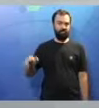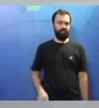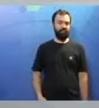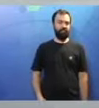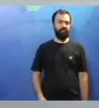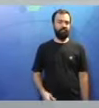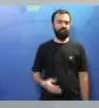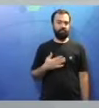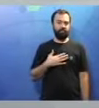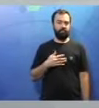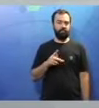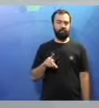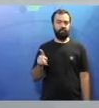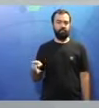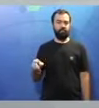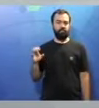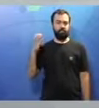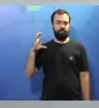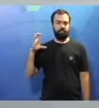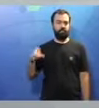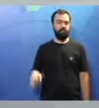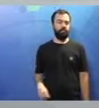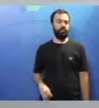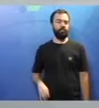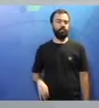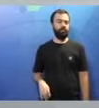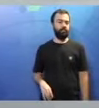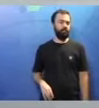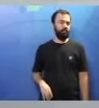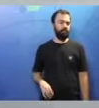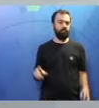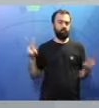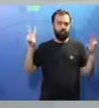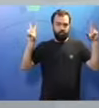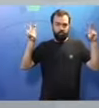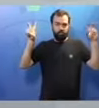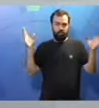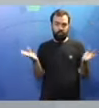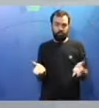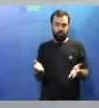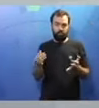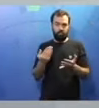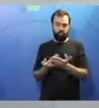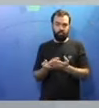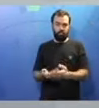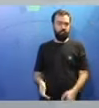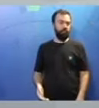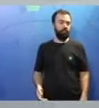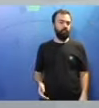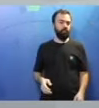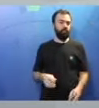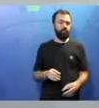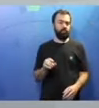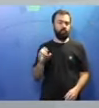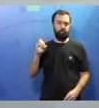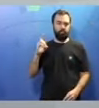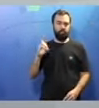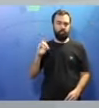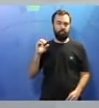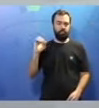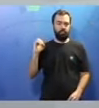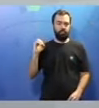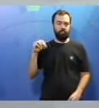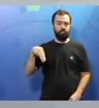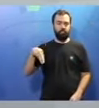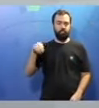Olá, meu nome é Leandro, sou professor de ciências e o título da aula que eu vou apresentar são os domínios e reinos dos